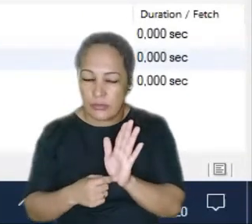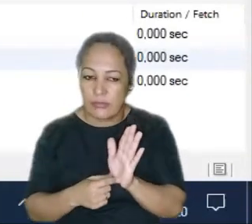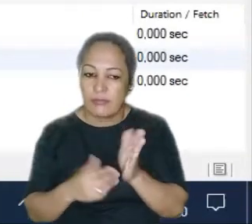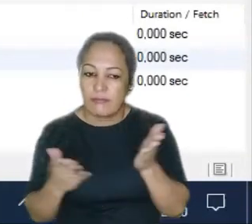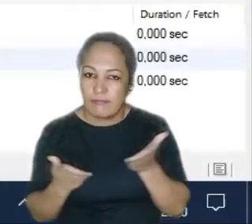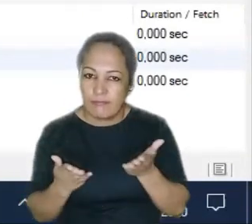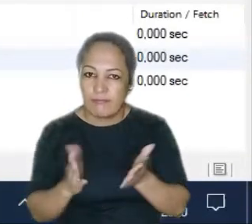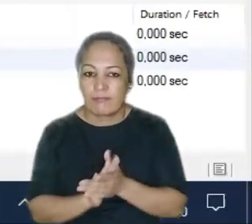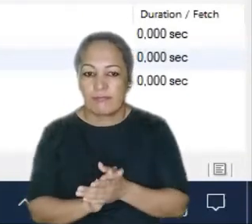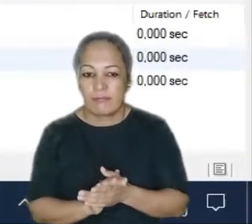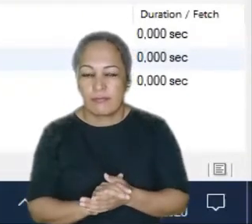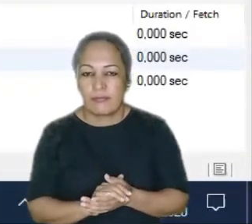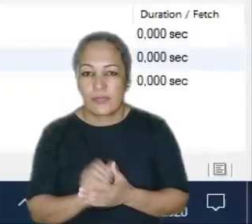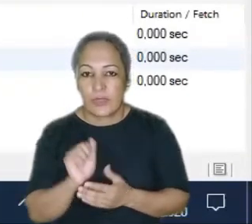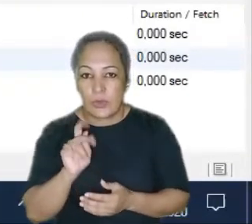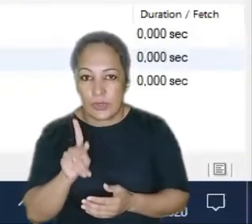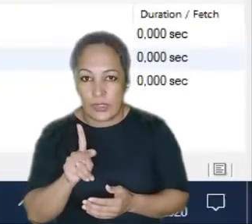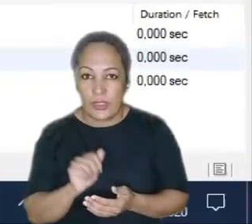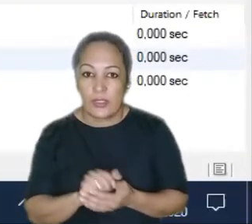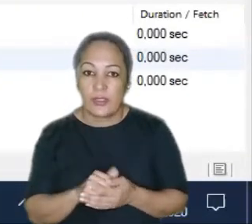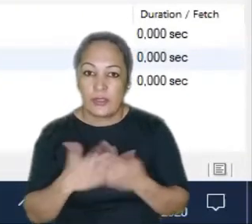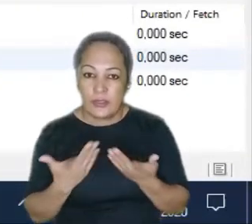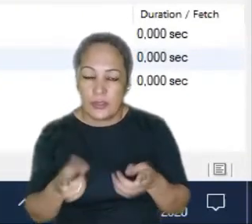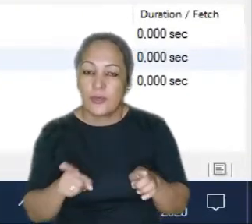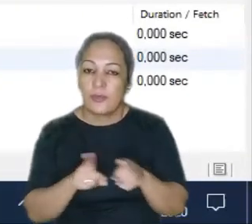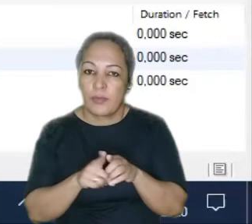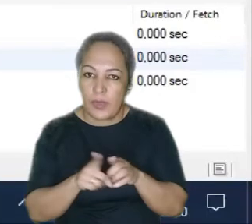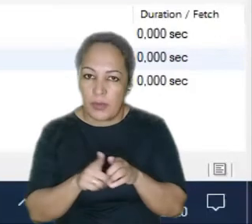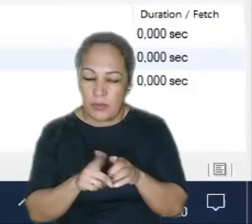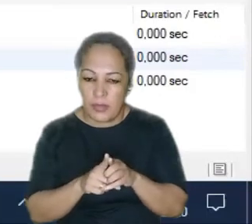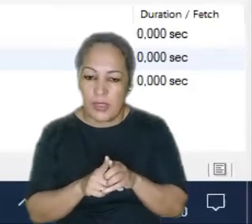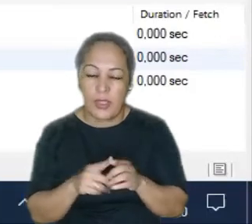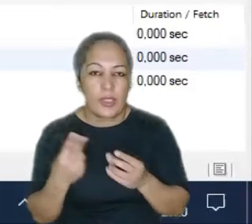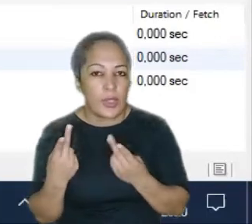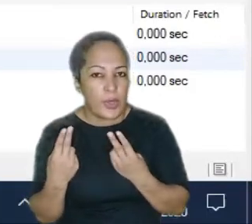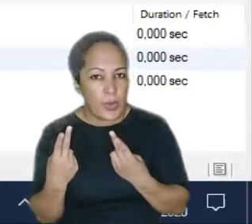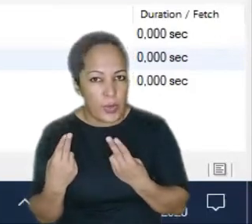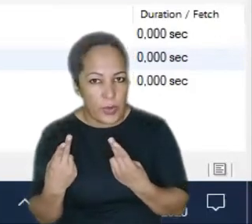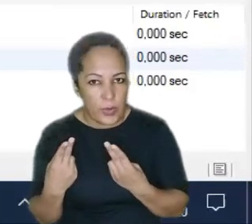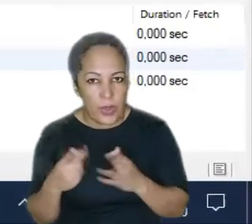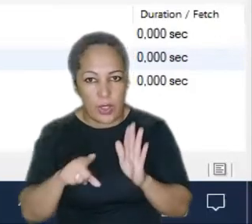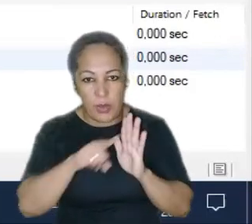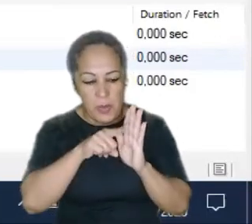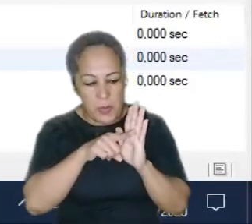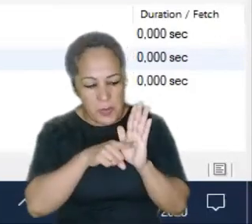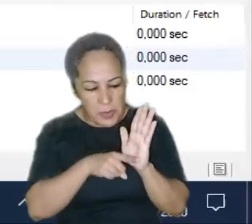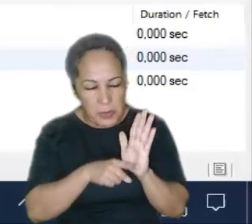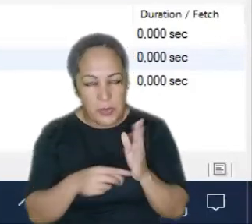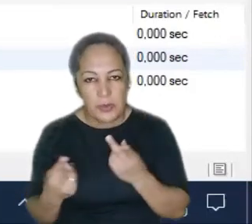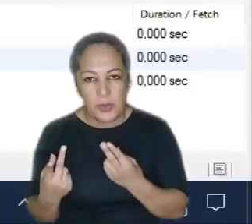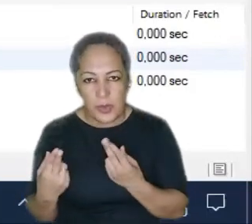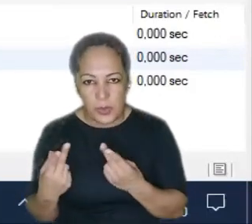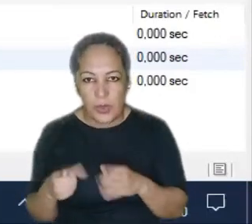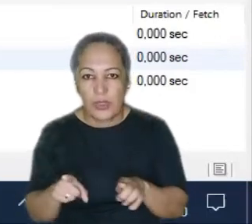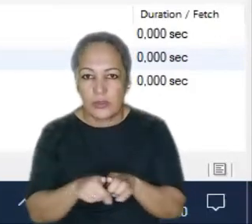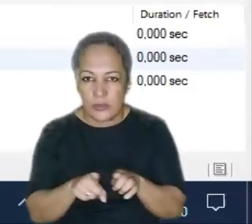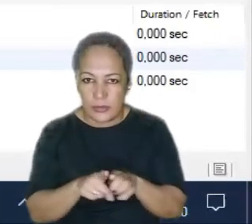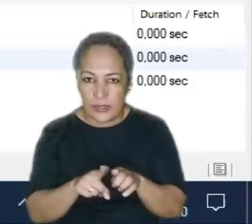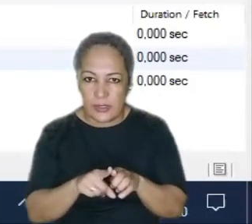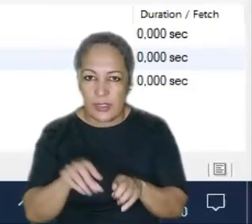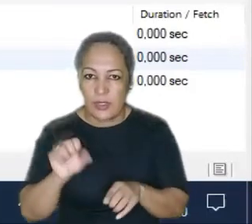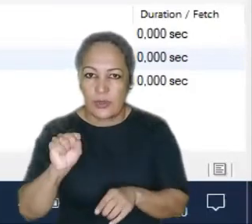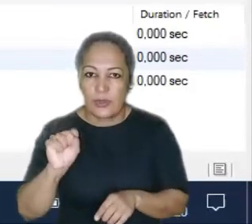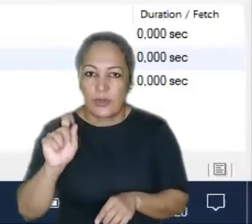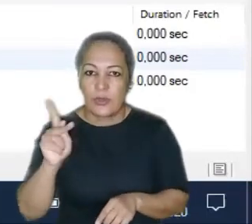bom? Então, o PostgRE também tem a mesma coisa, ele tem o shellzinho dele aqui também, ó, SQL